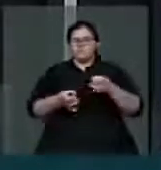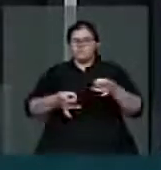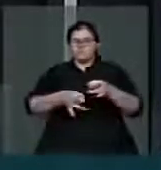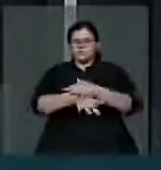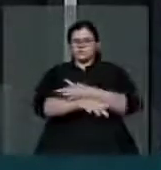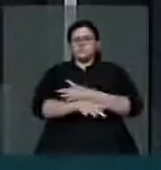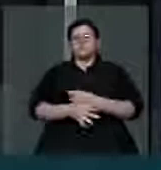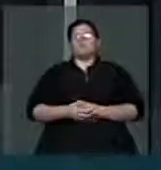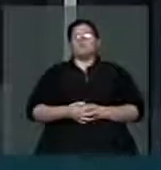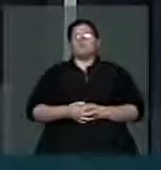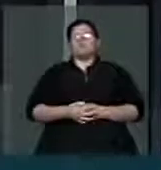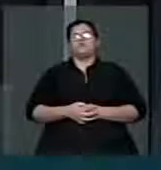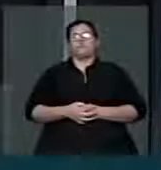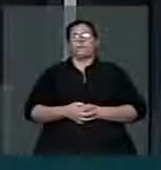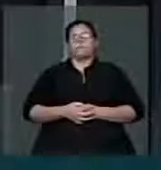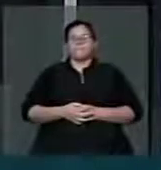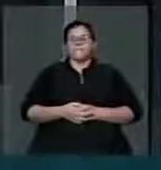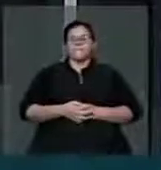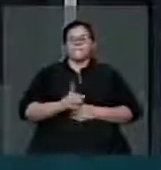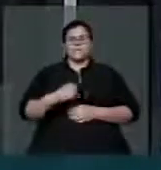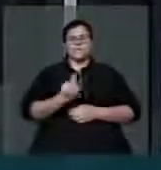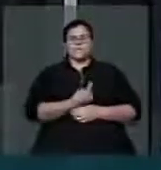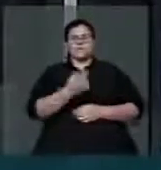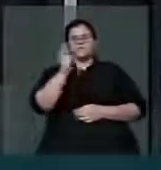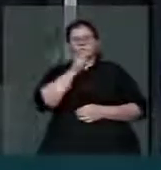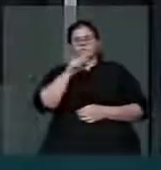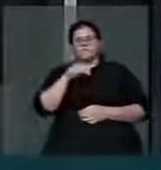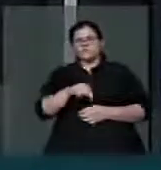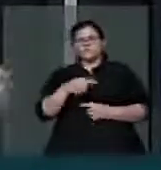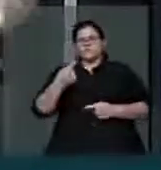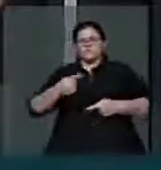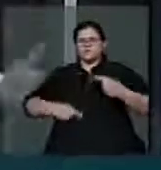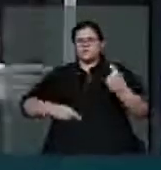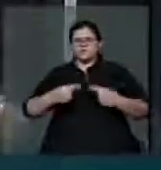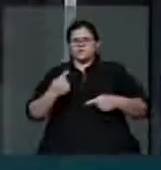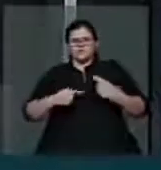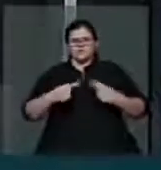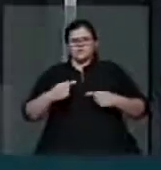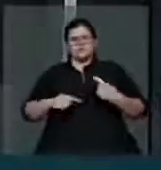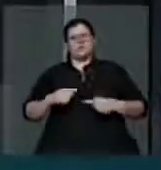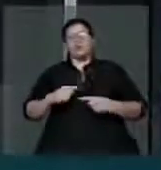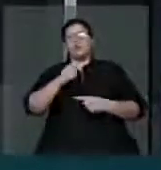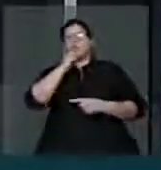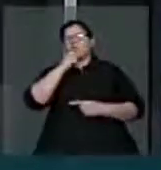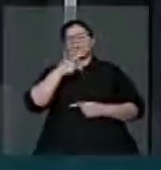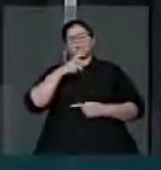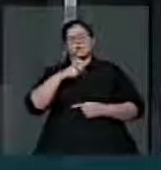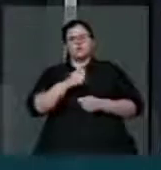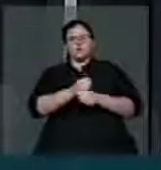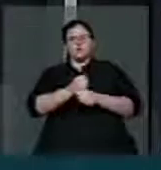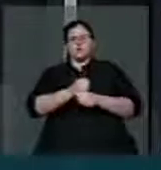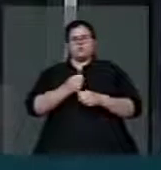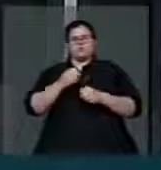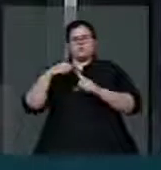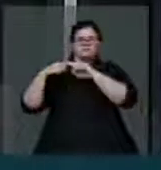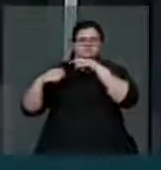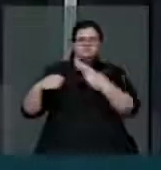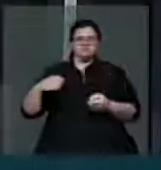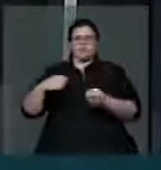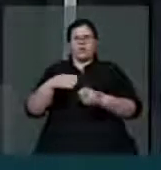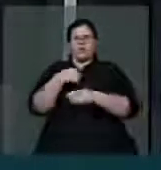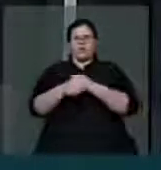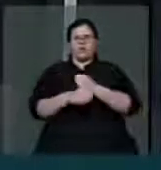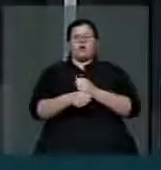processo de iniciativa popular, para que nós possamos aqui debater, ainda que 25 anos depois, a liberdade de expressão no